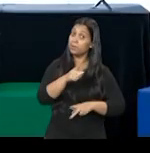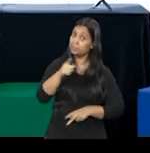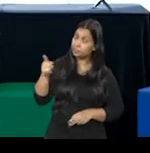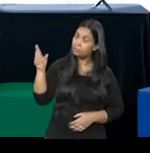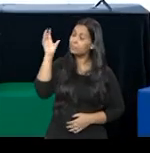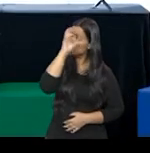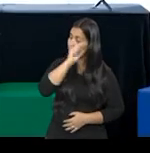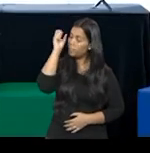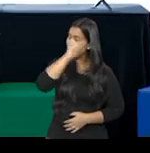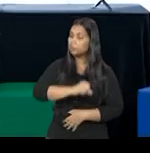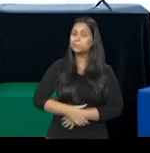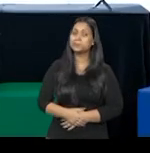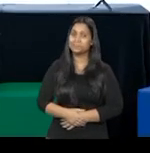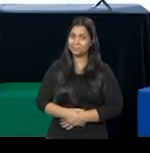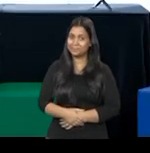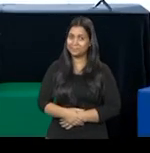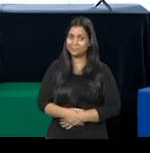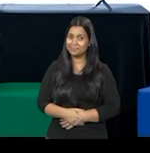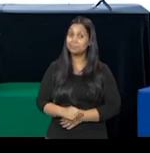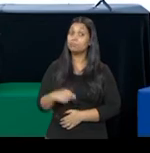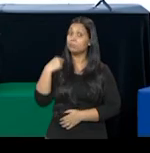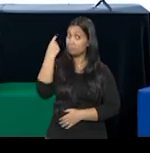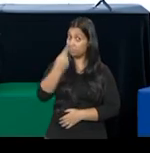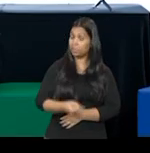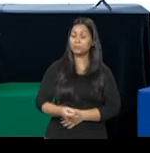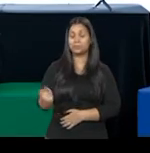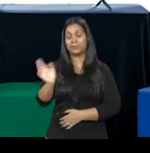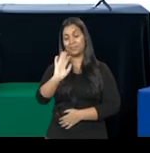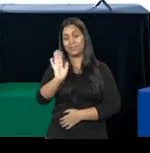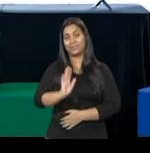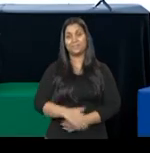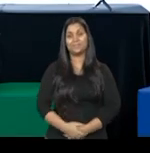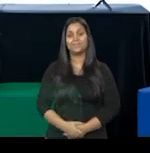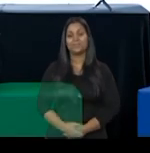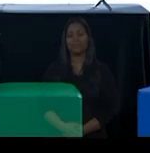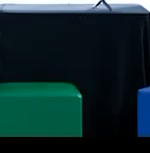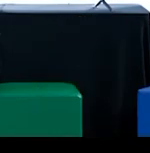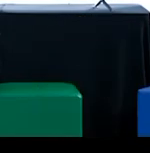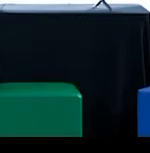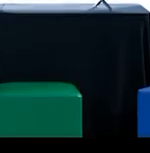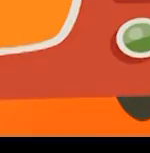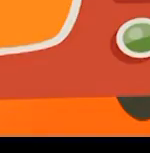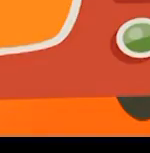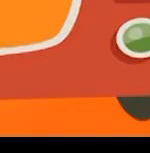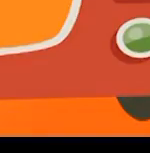Espero que vocês tenham aprendido alguma coisa, tá? Nos vemos na próxima. Tchau, tchau!